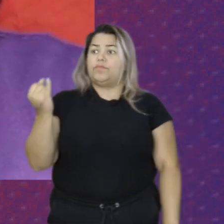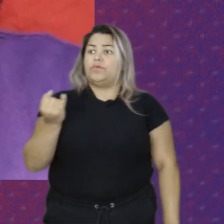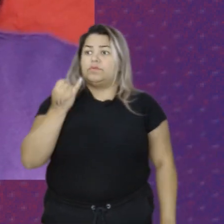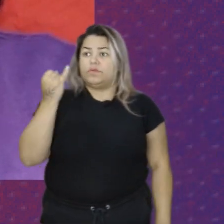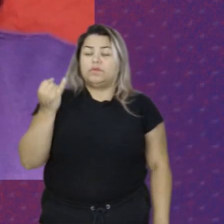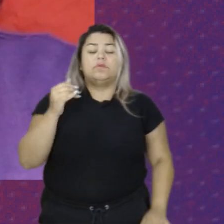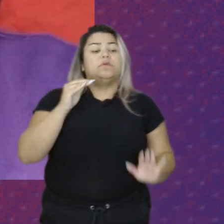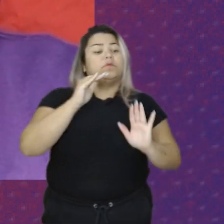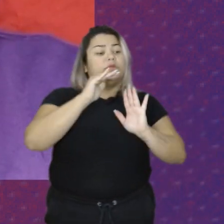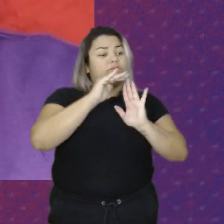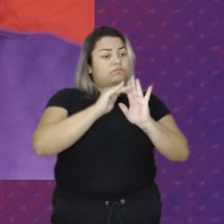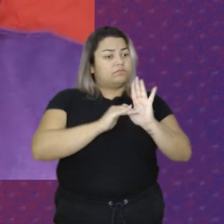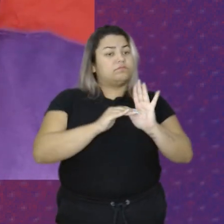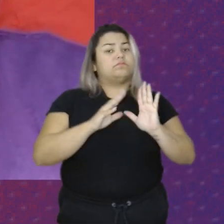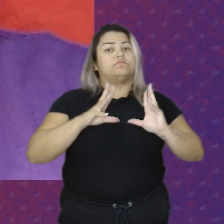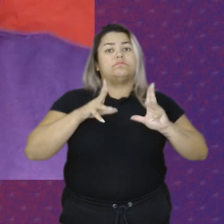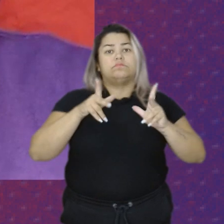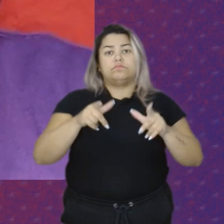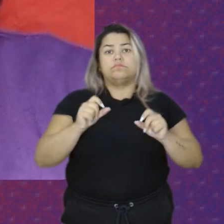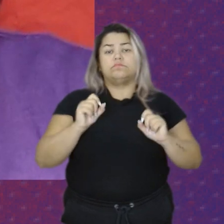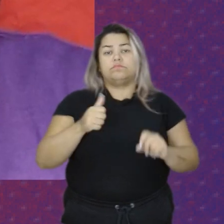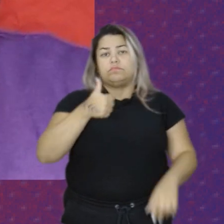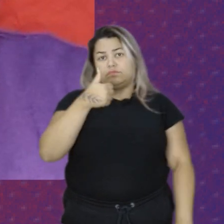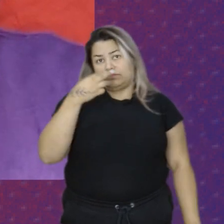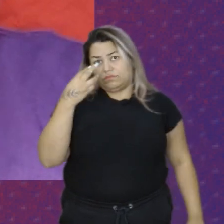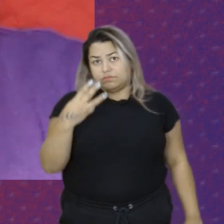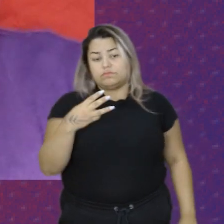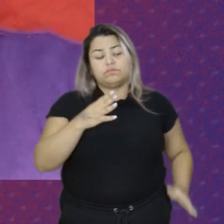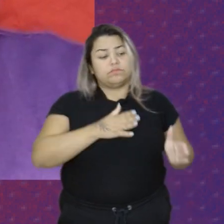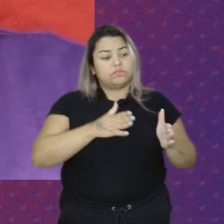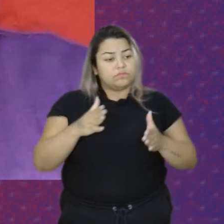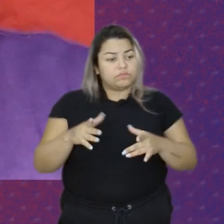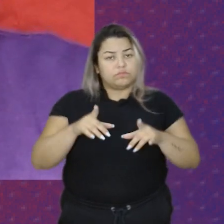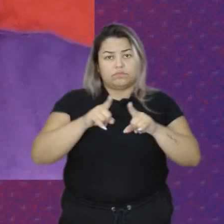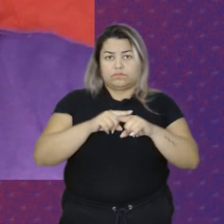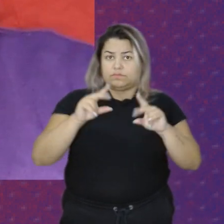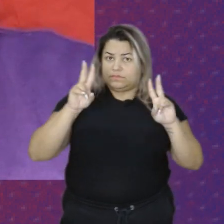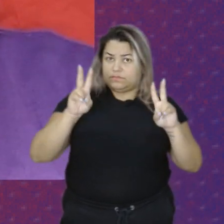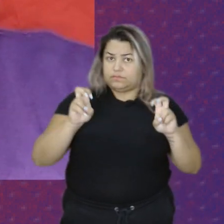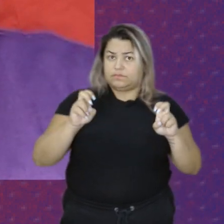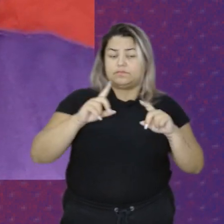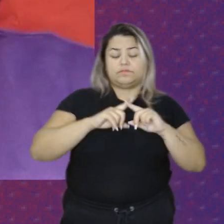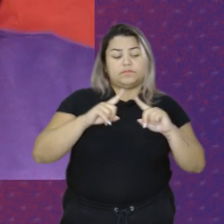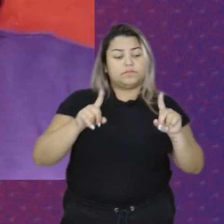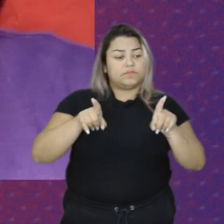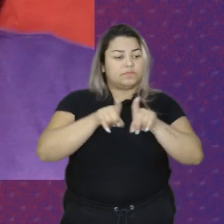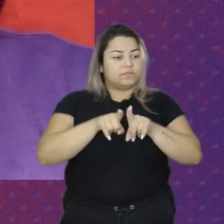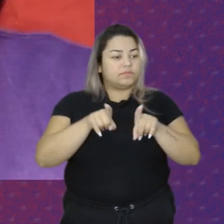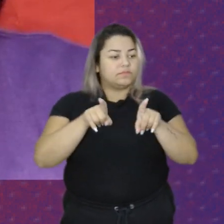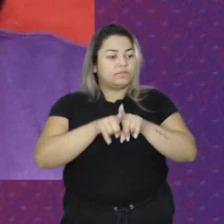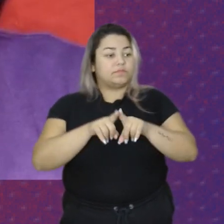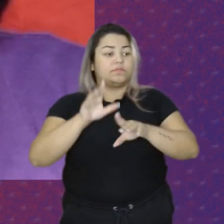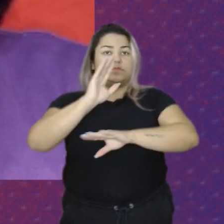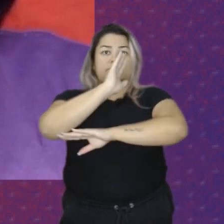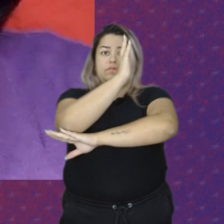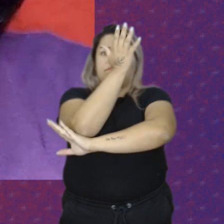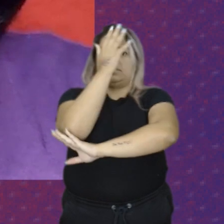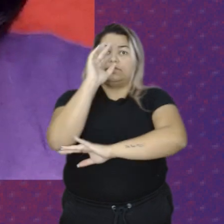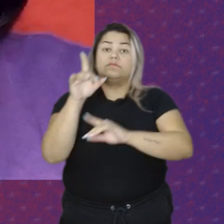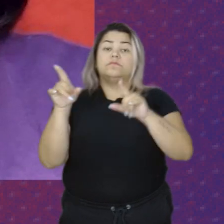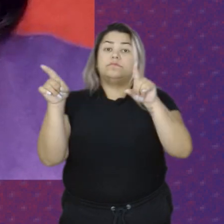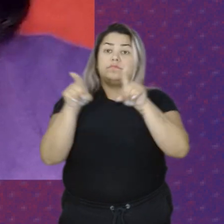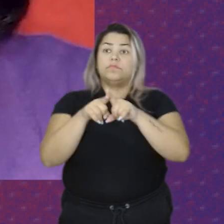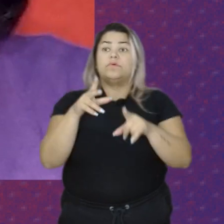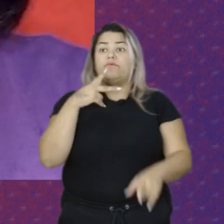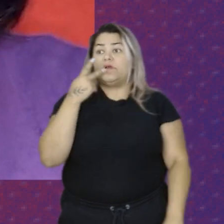o caderno da marcha, que trouxe 13 eixos temáticos, mas também a questão ambiental veio muito forte. E é como